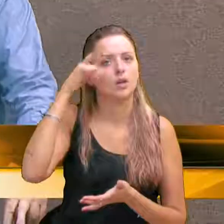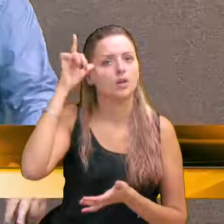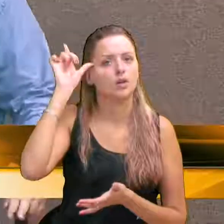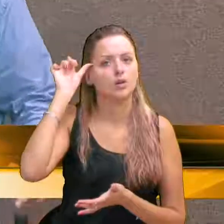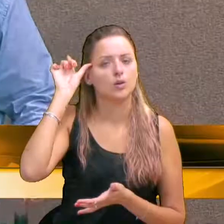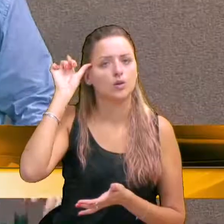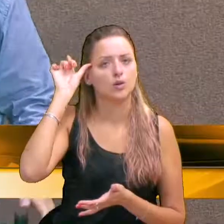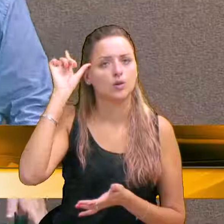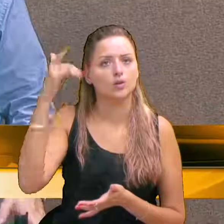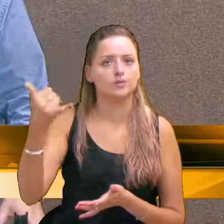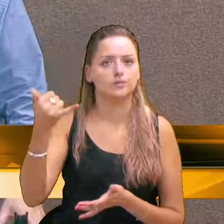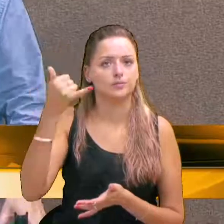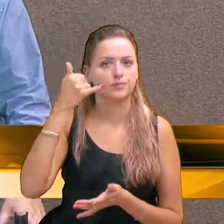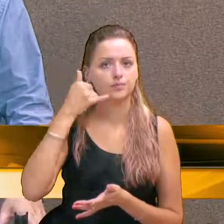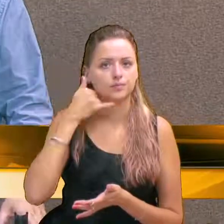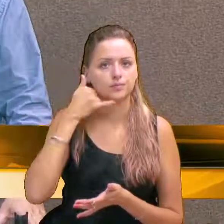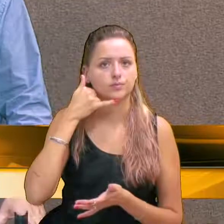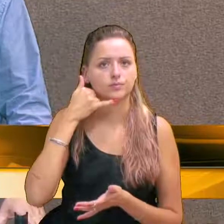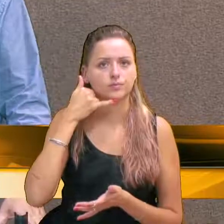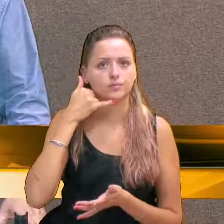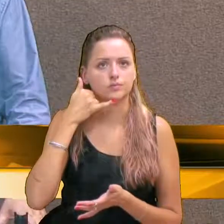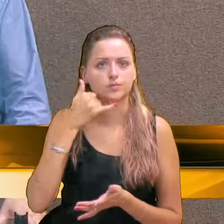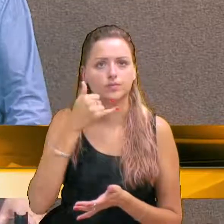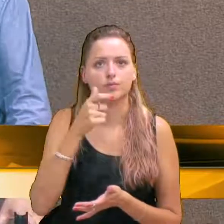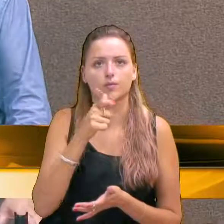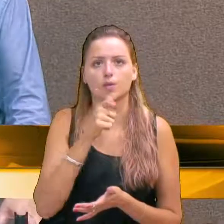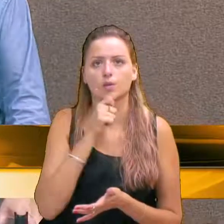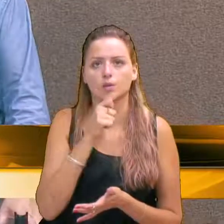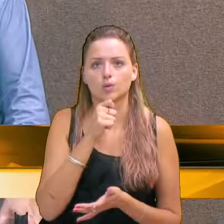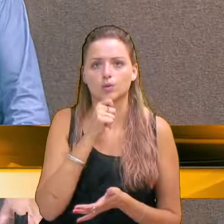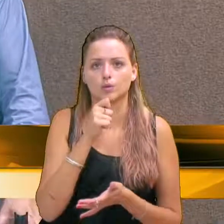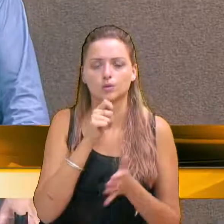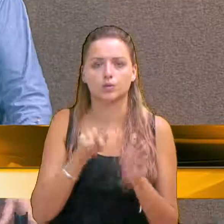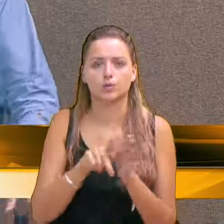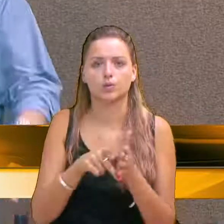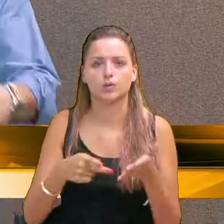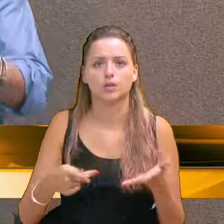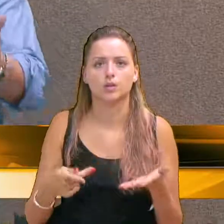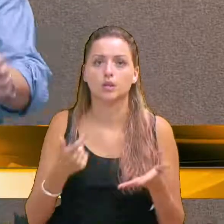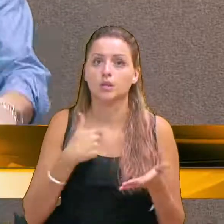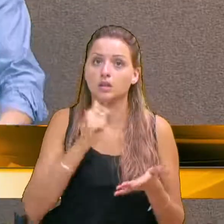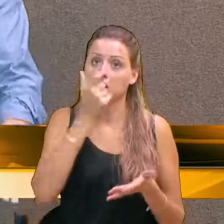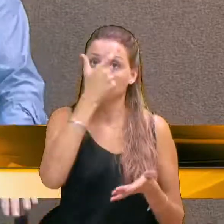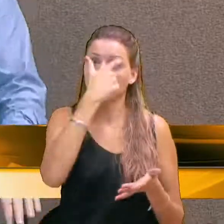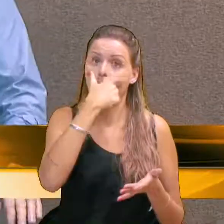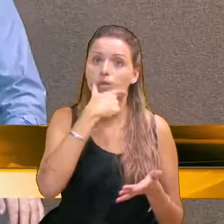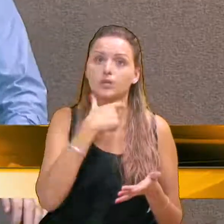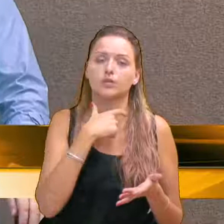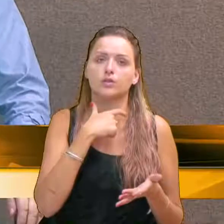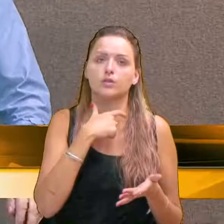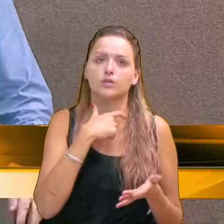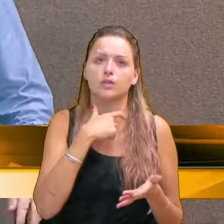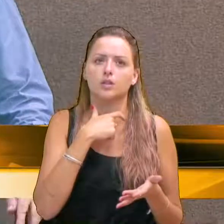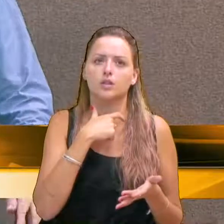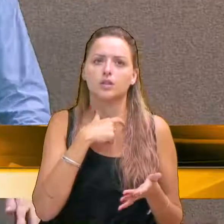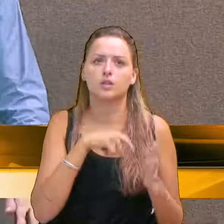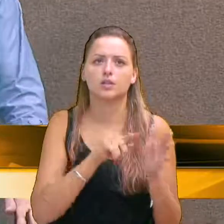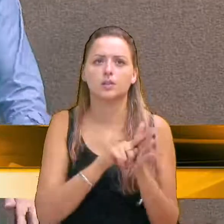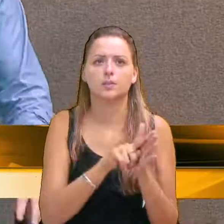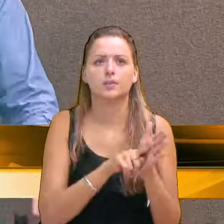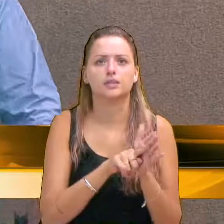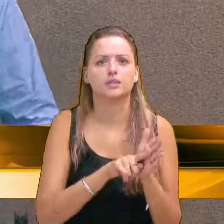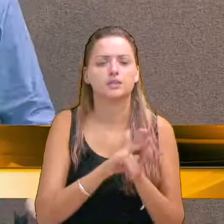Ontem recebi uma ligação do jornalista André, do Jornal Pioneiro, achei que estavam sendo consultados todos